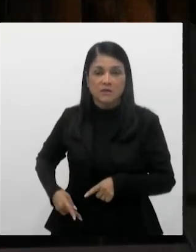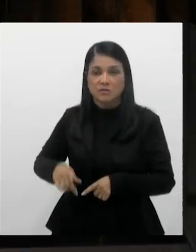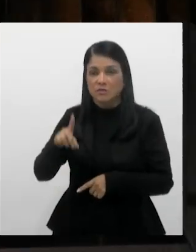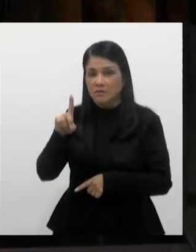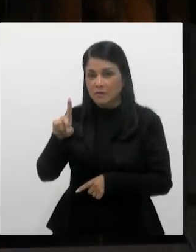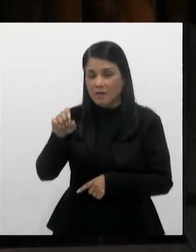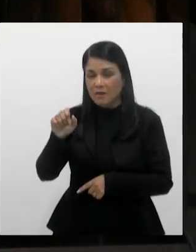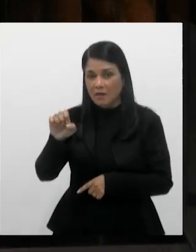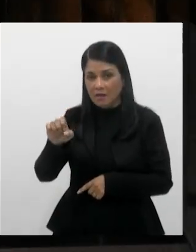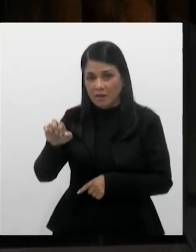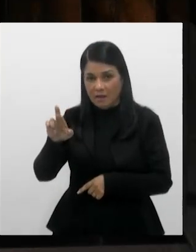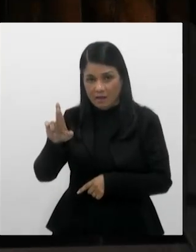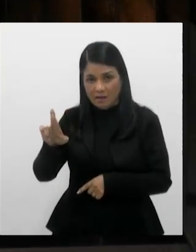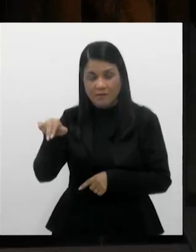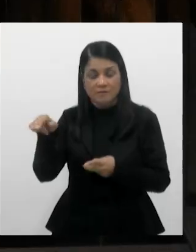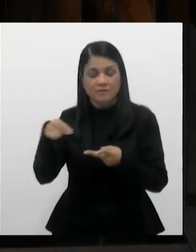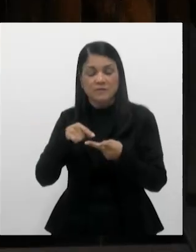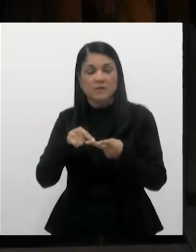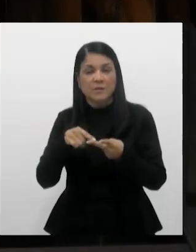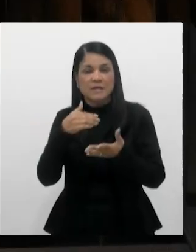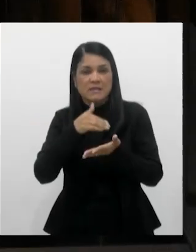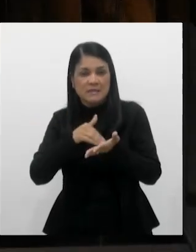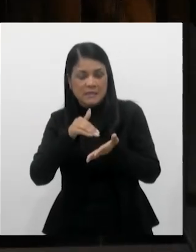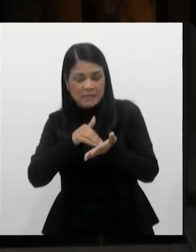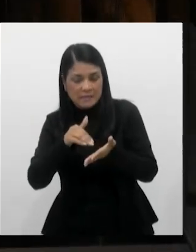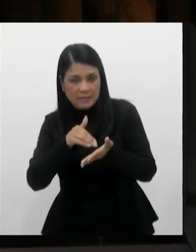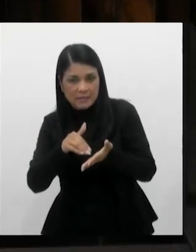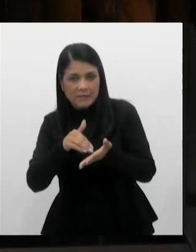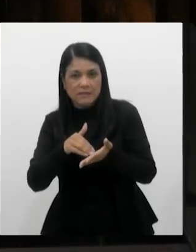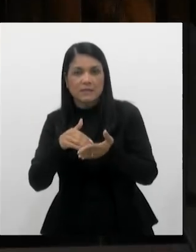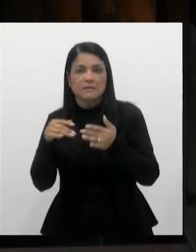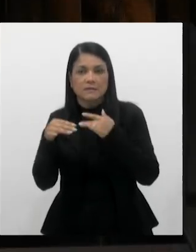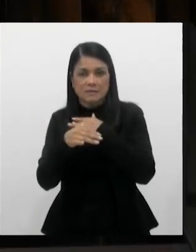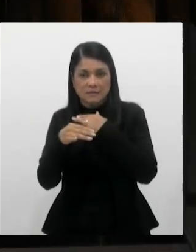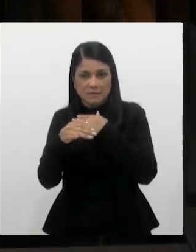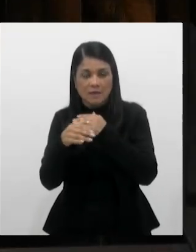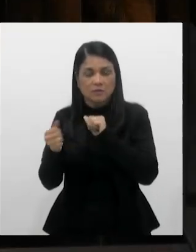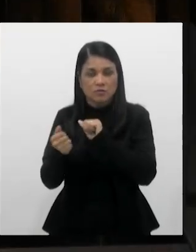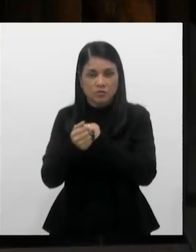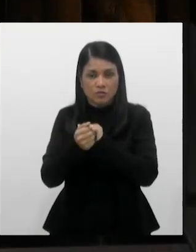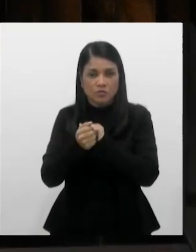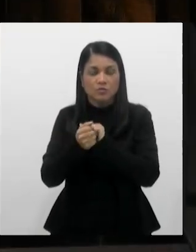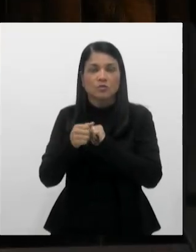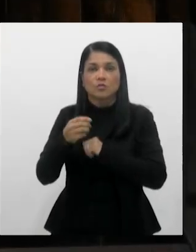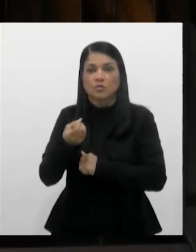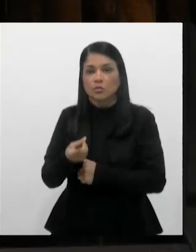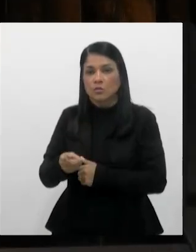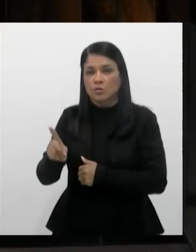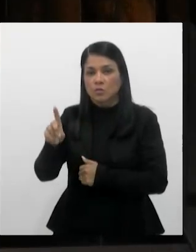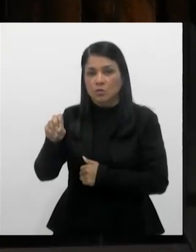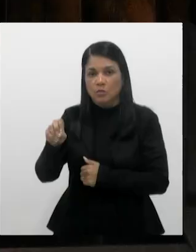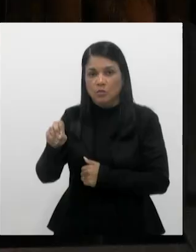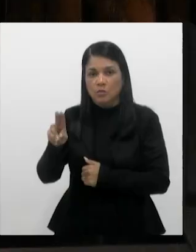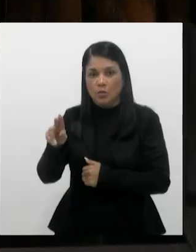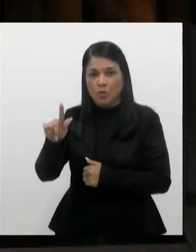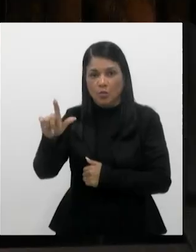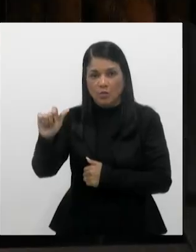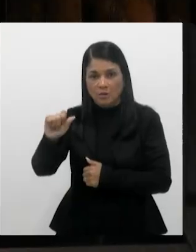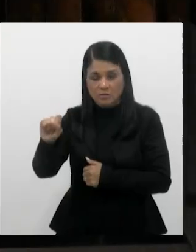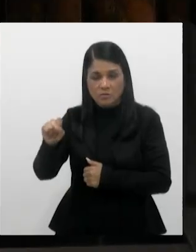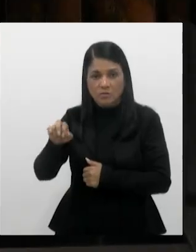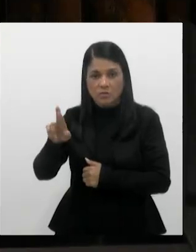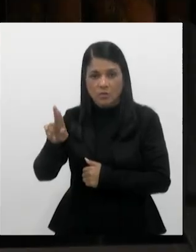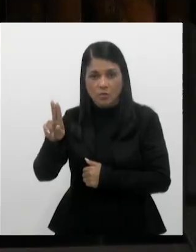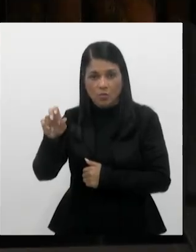Pedro, tive na Secretaria das Cidades com o nosso querido secretário Douglas Ruas, buscando